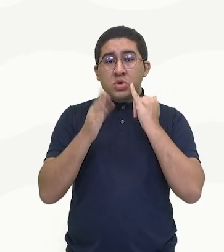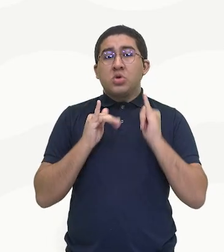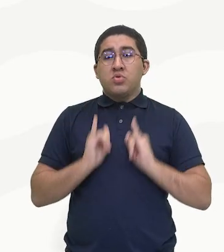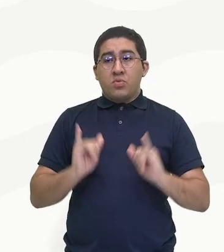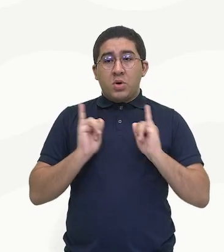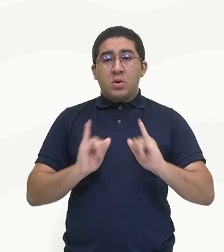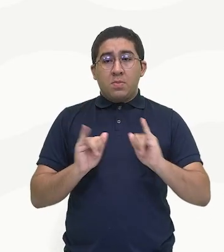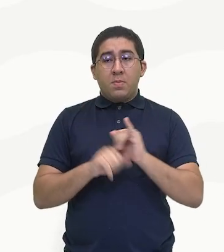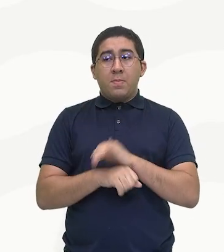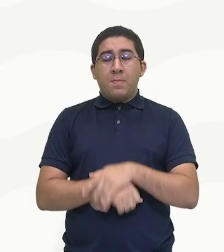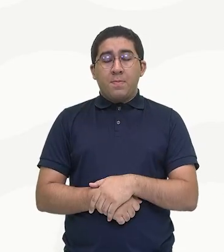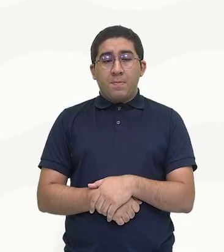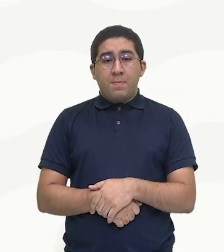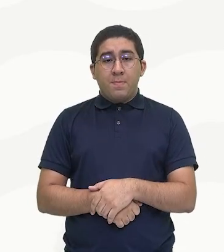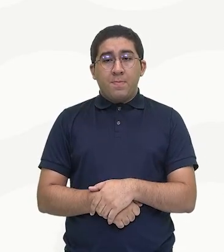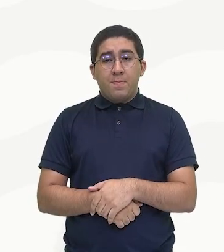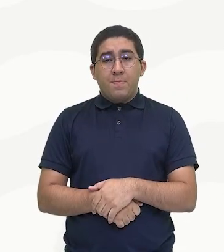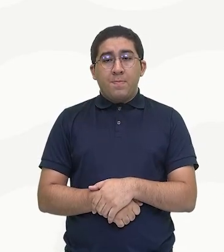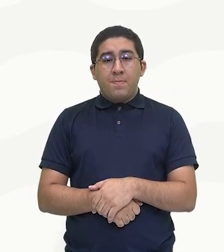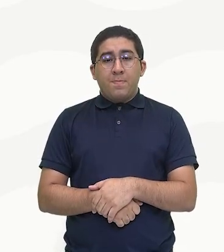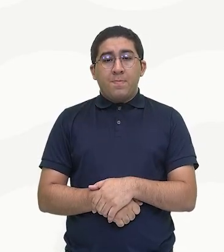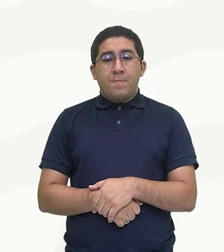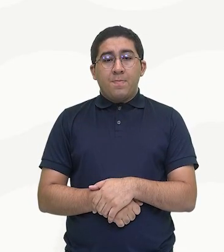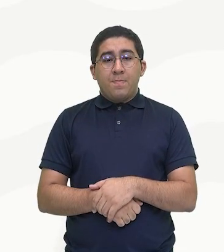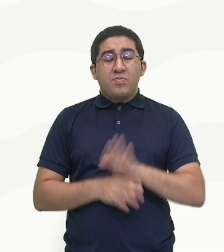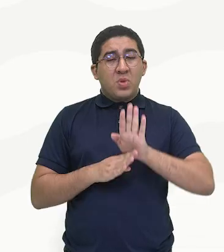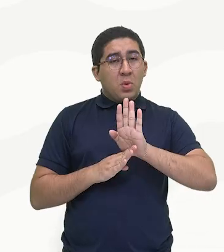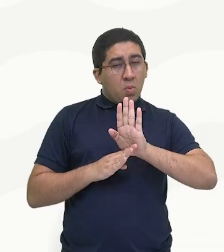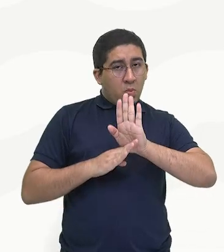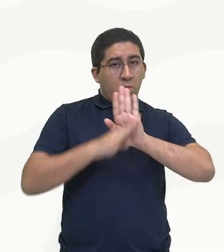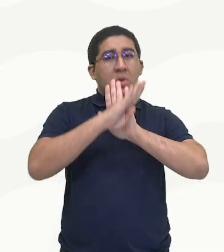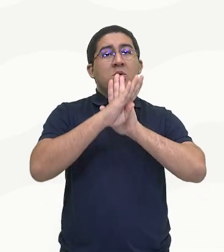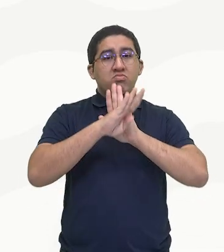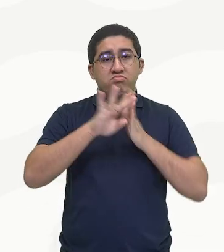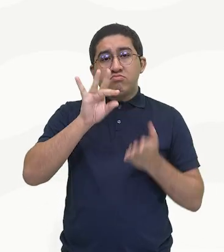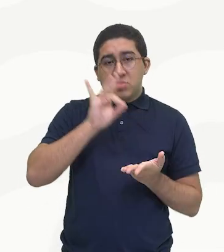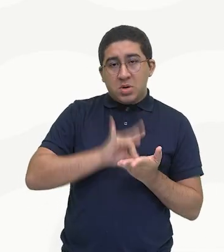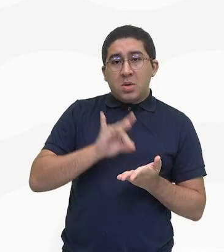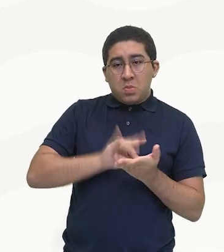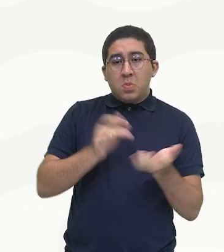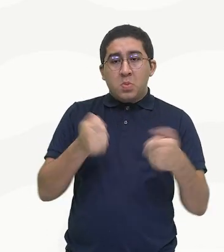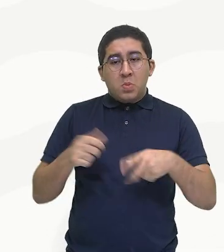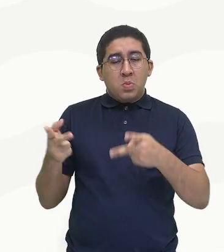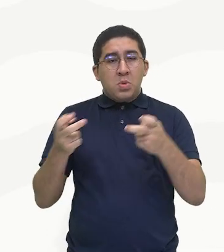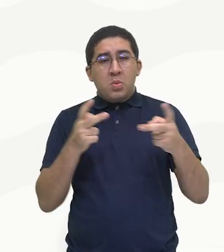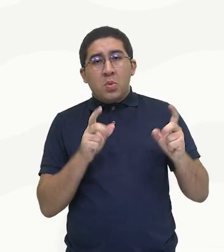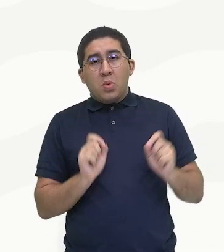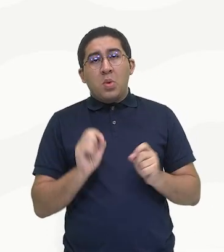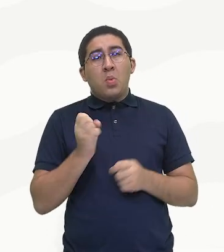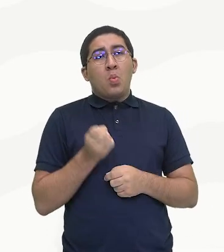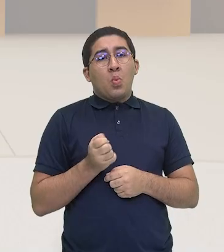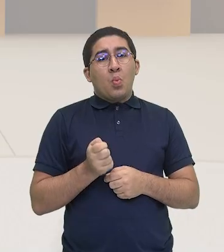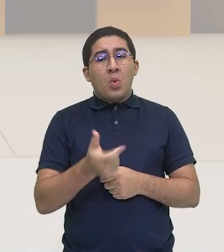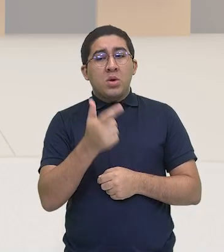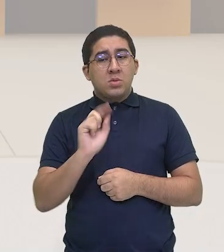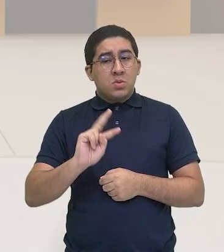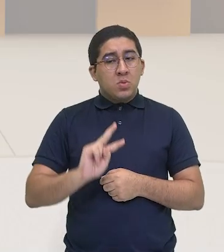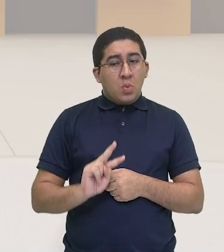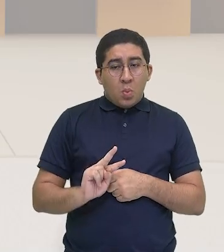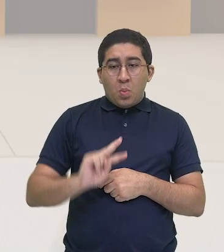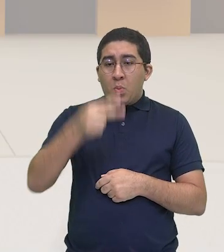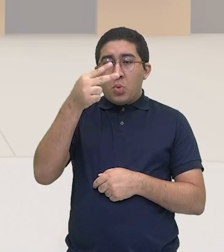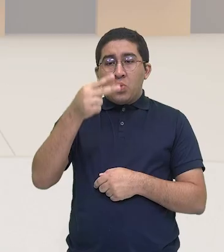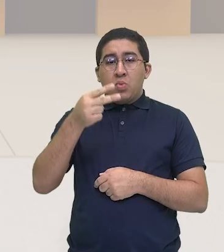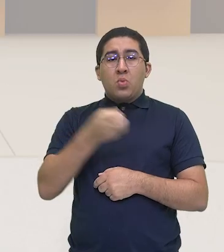divulgada. Então, foi um aumento muito considerável, né? Quase que dobrou o número da